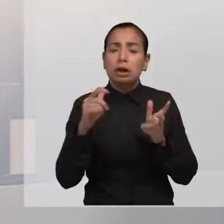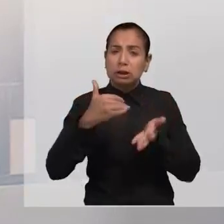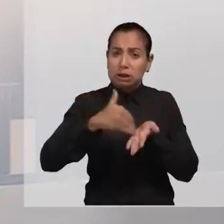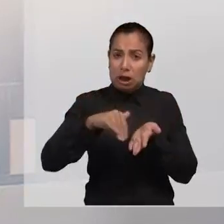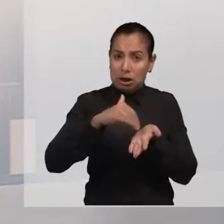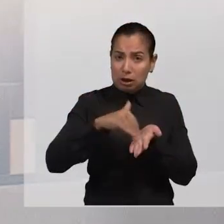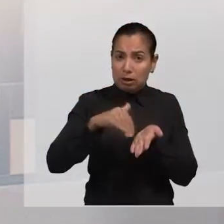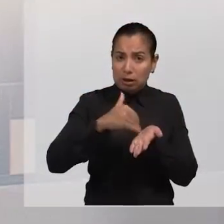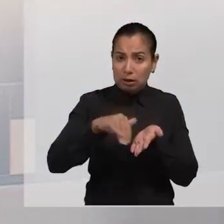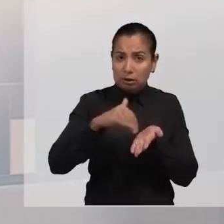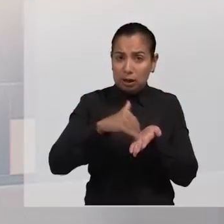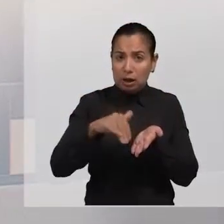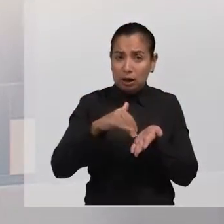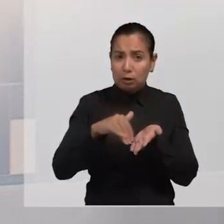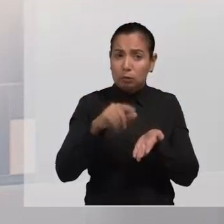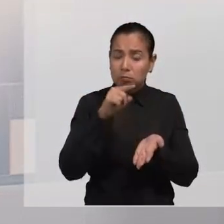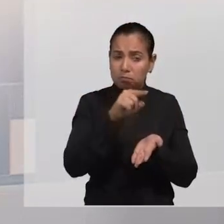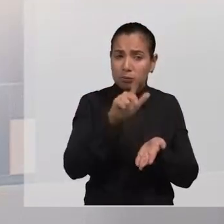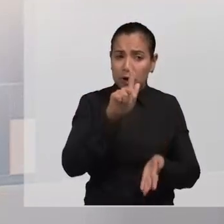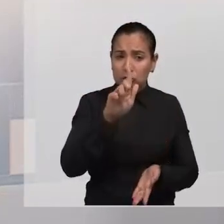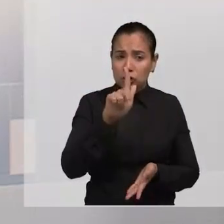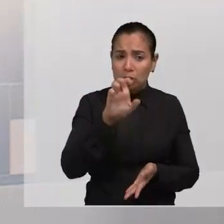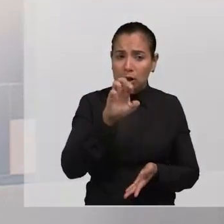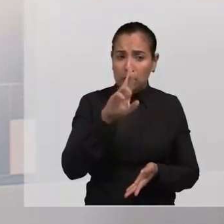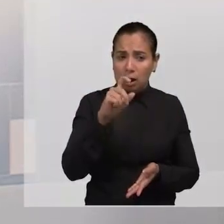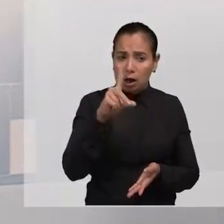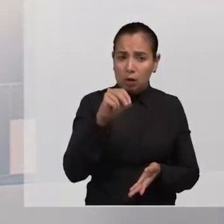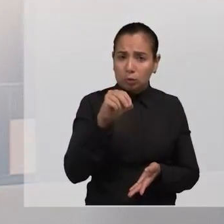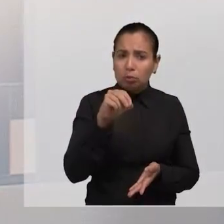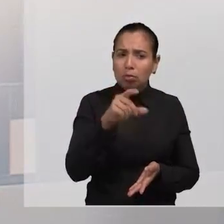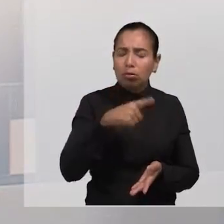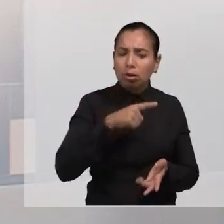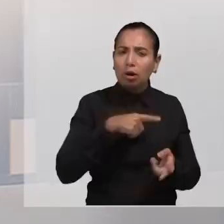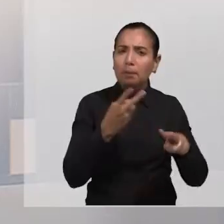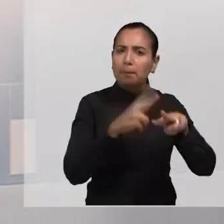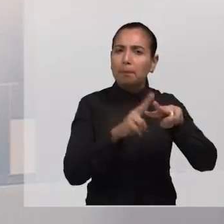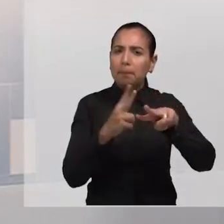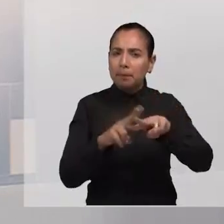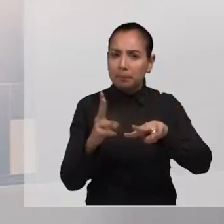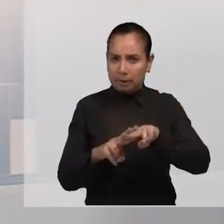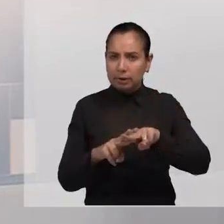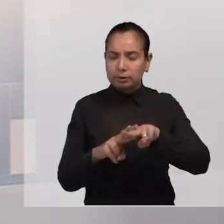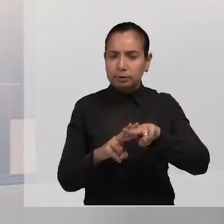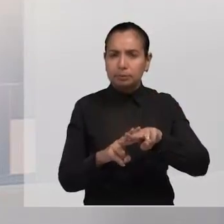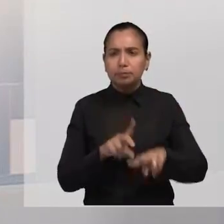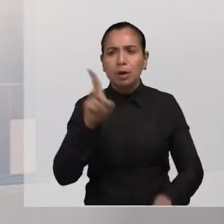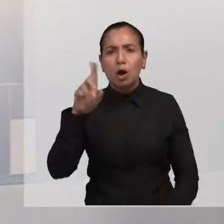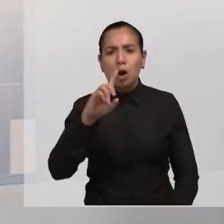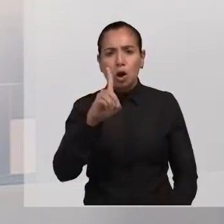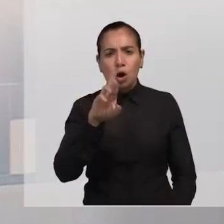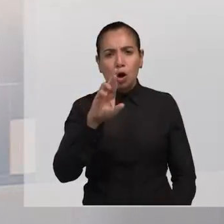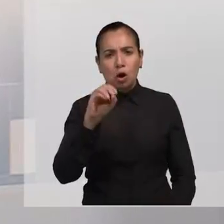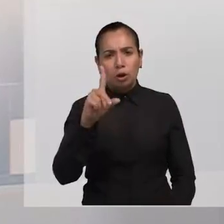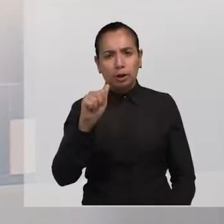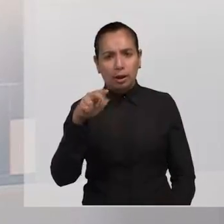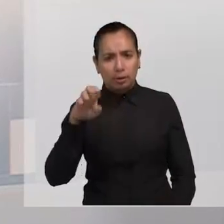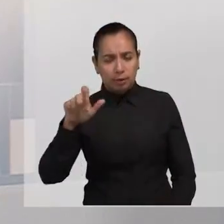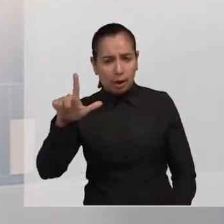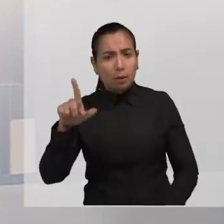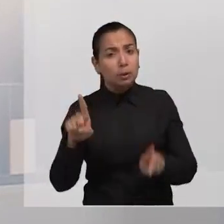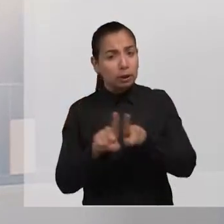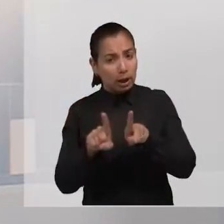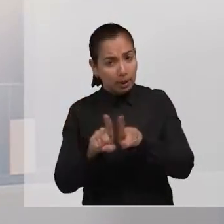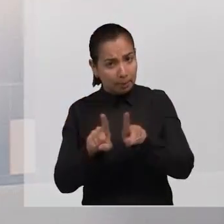Secretários de Geraldo Alckmin preso. Pois é. O processo do Rodanel lá a todo vapor. O